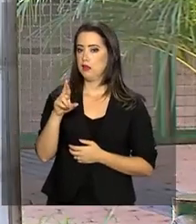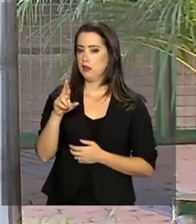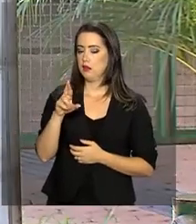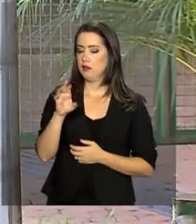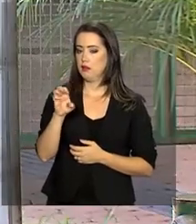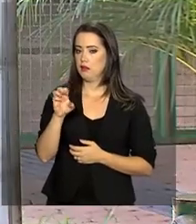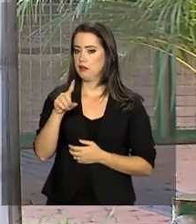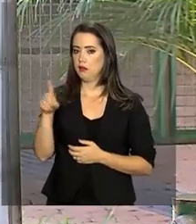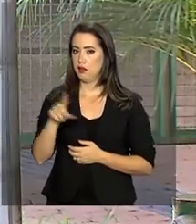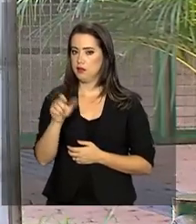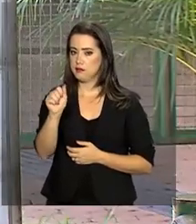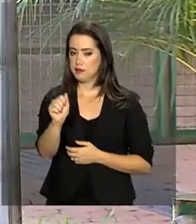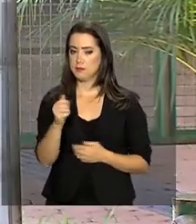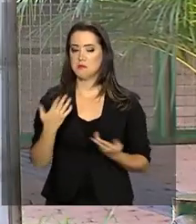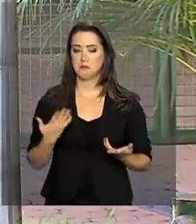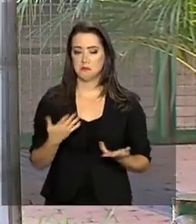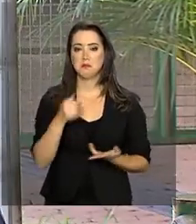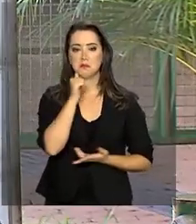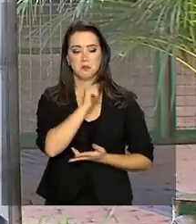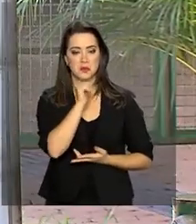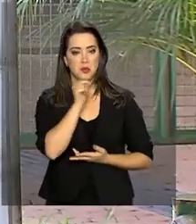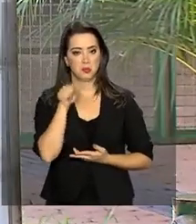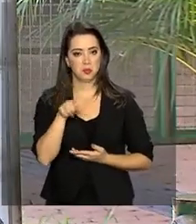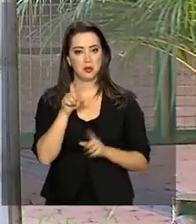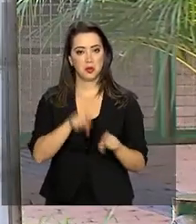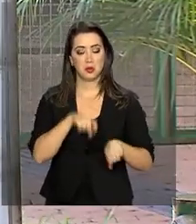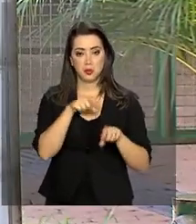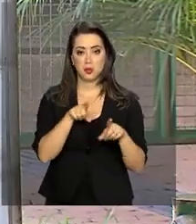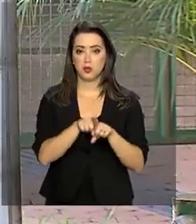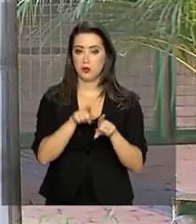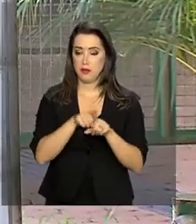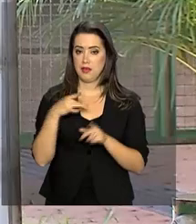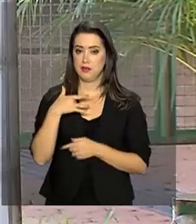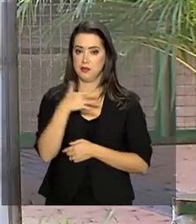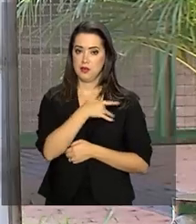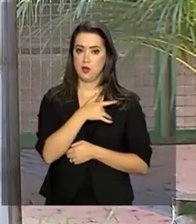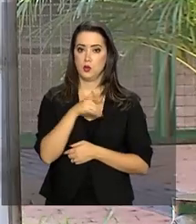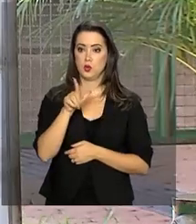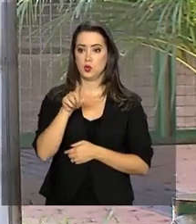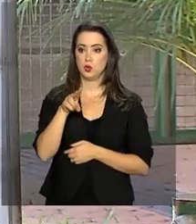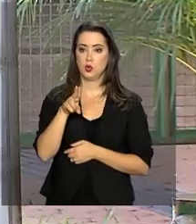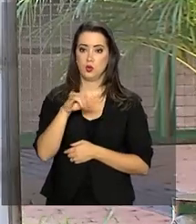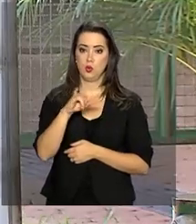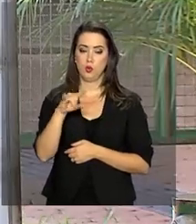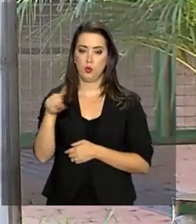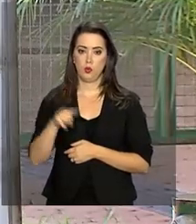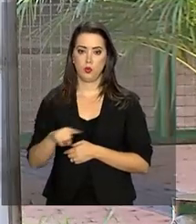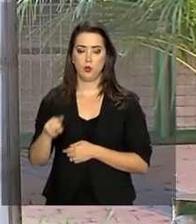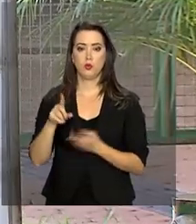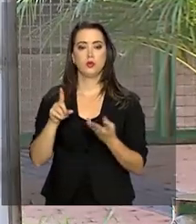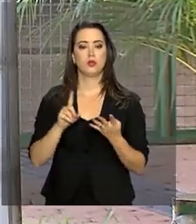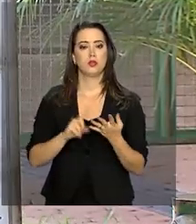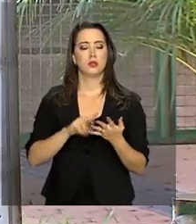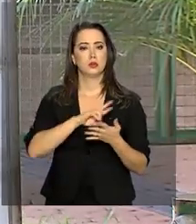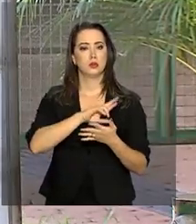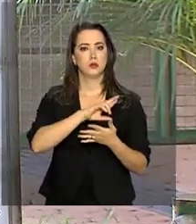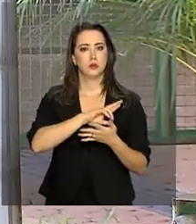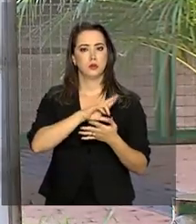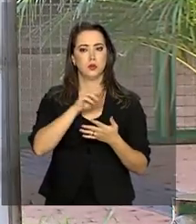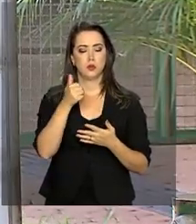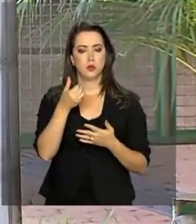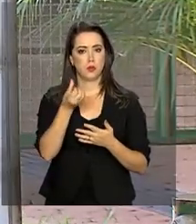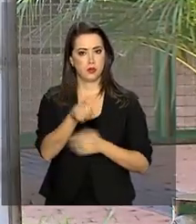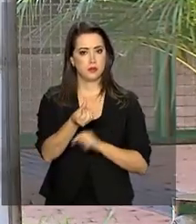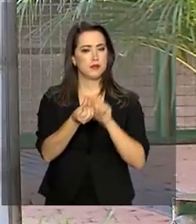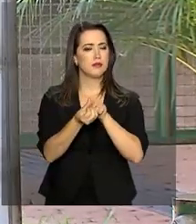Cristina, também da Saúde, Luiz Henrique Mandetta e das Relações Exteriores, Ernesto Fraga Araújo. Mais